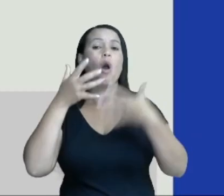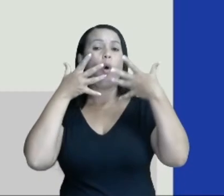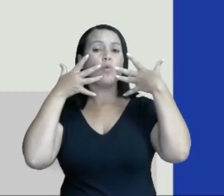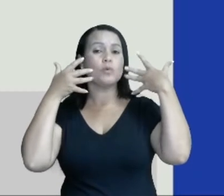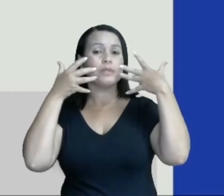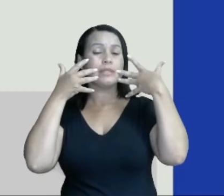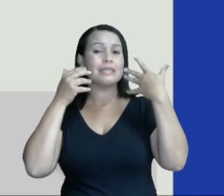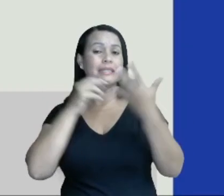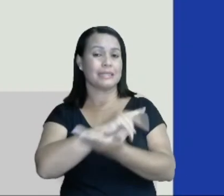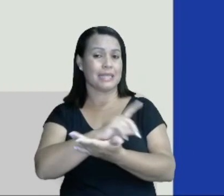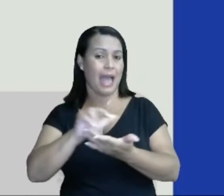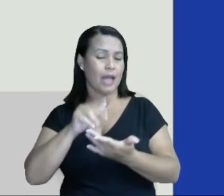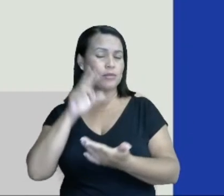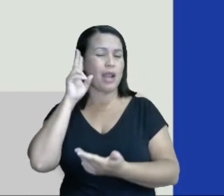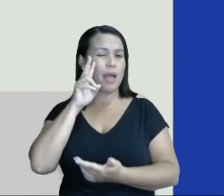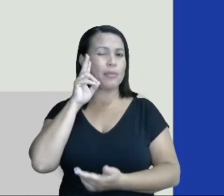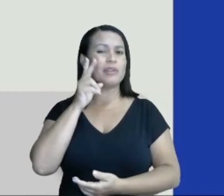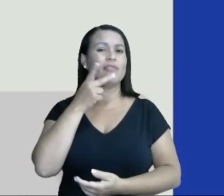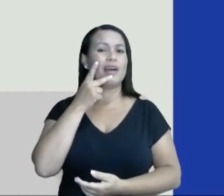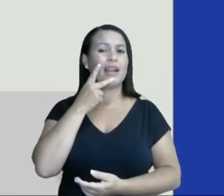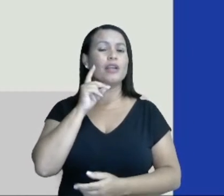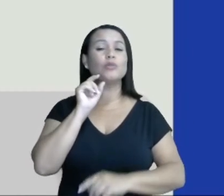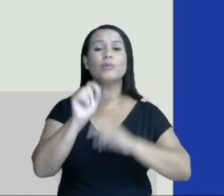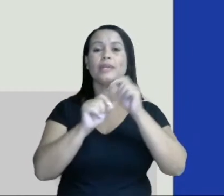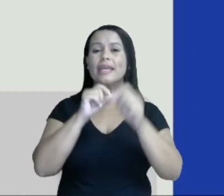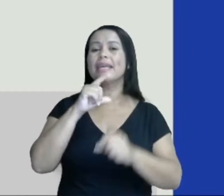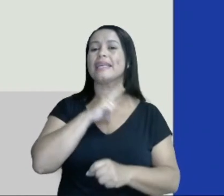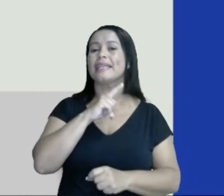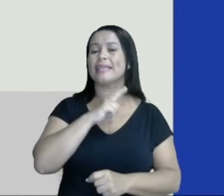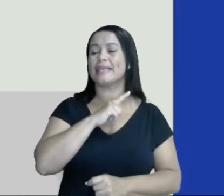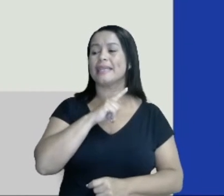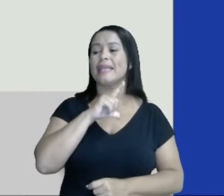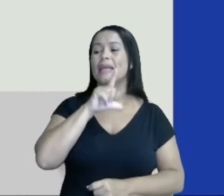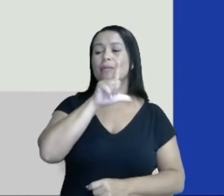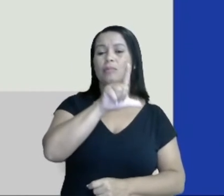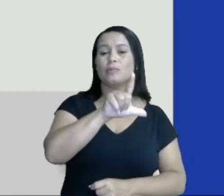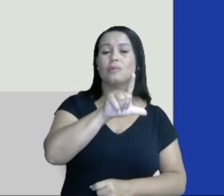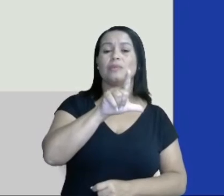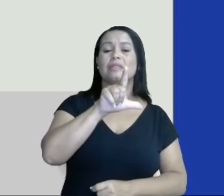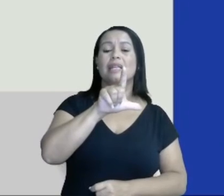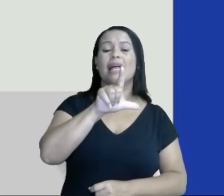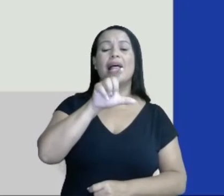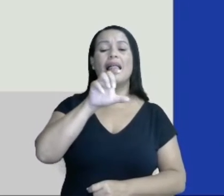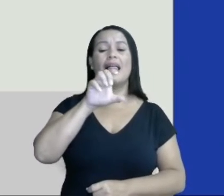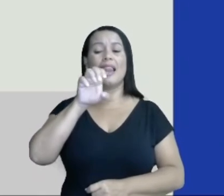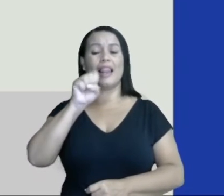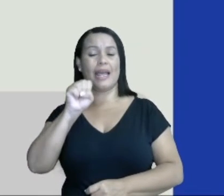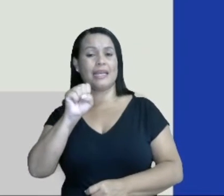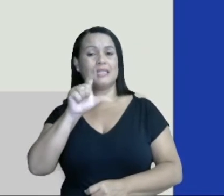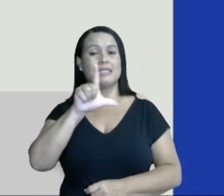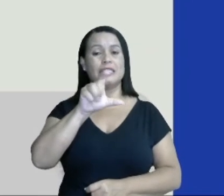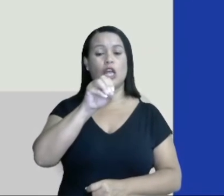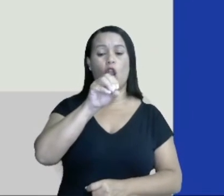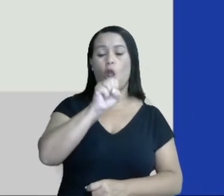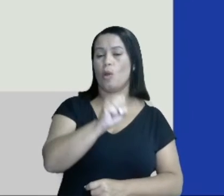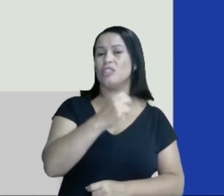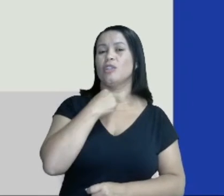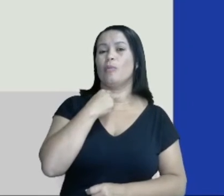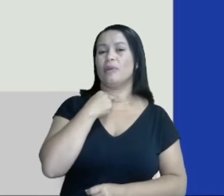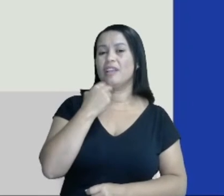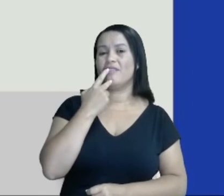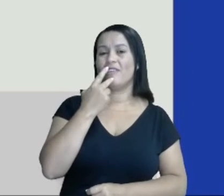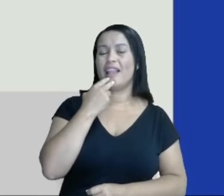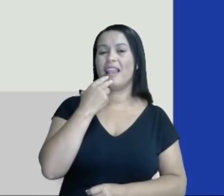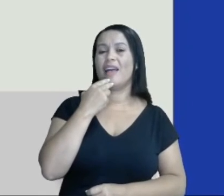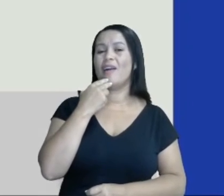gatos. Aí lembra que quando a gente tem les, los, a gente não pode dizer no